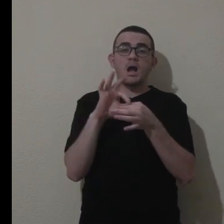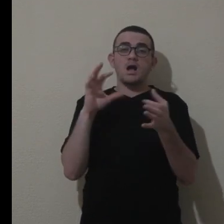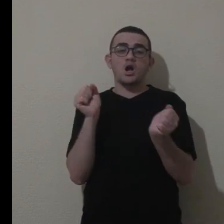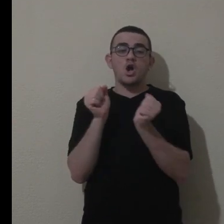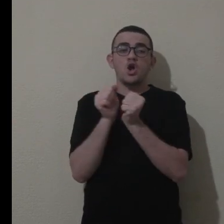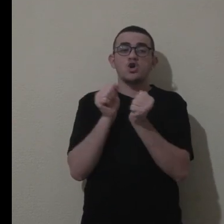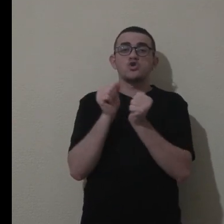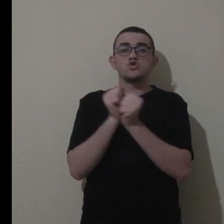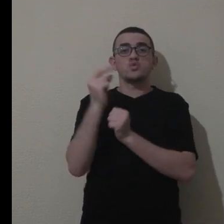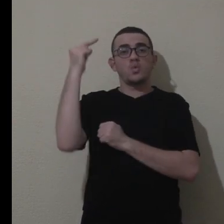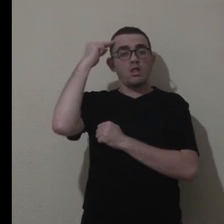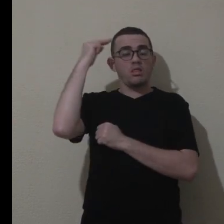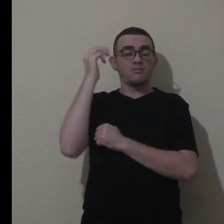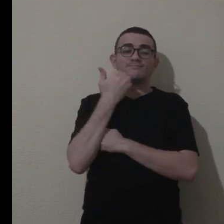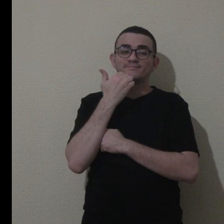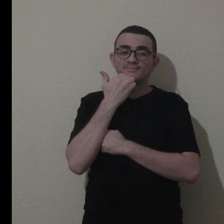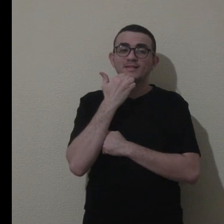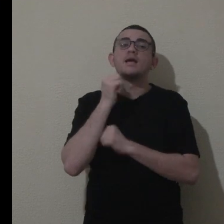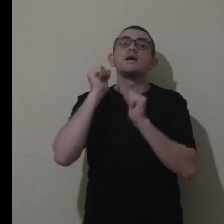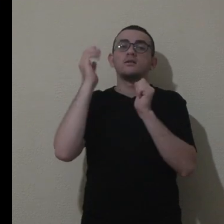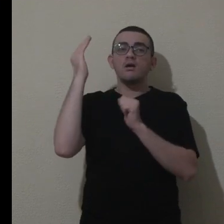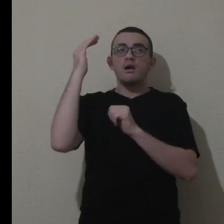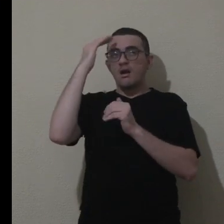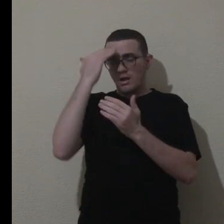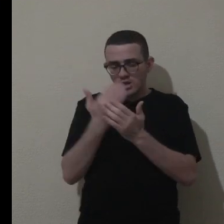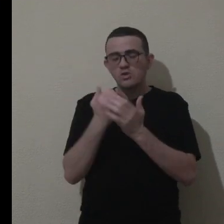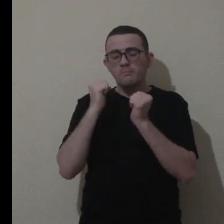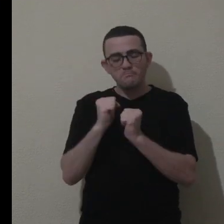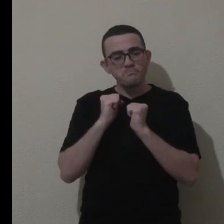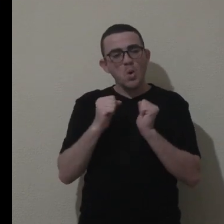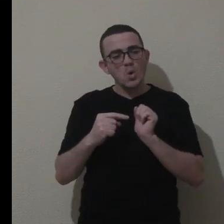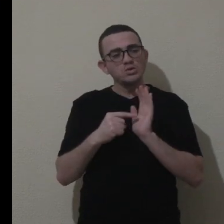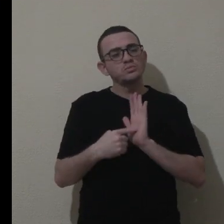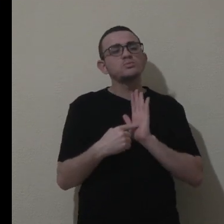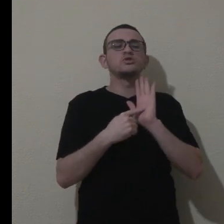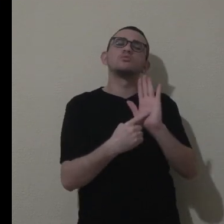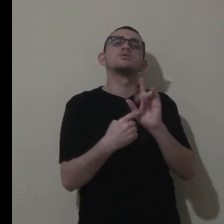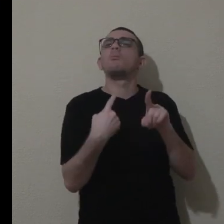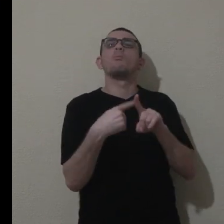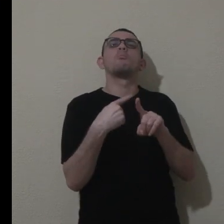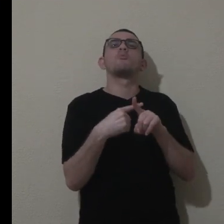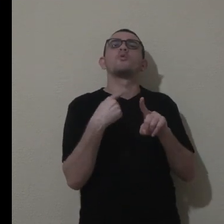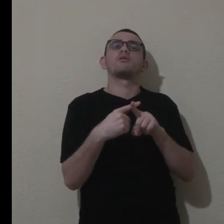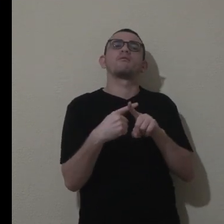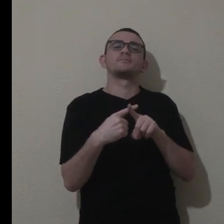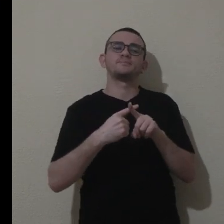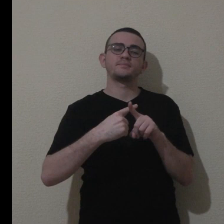conectar uns pontos que a neurociência, eu acredito, que pode dar alguma visão de